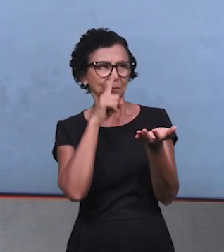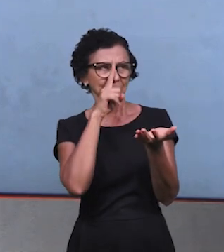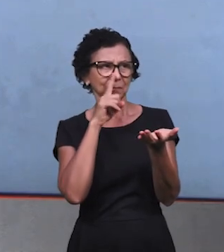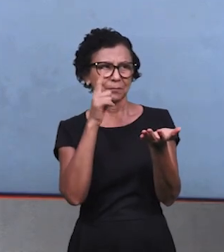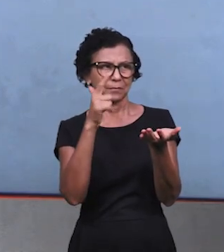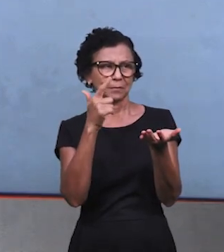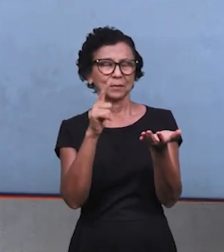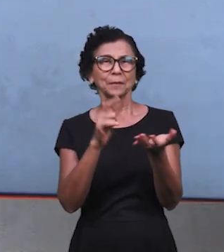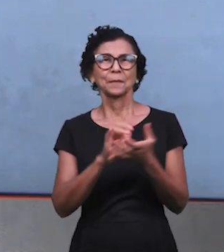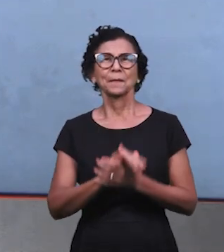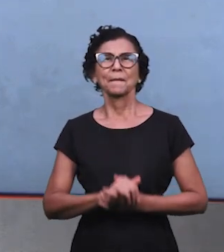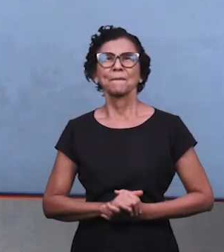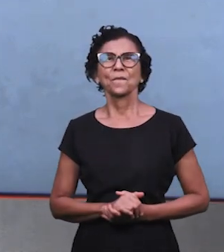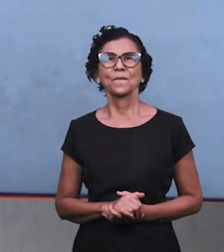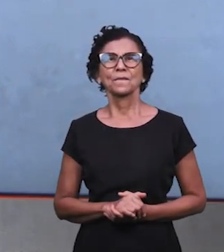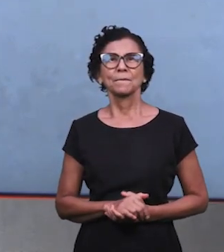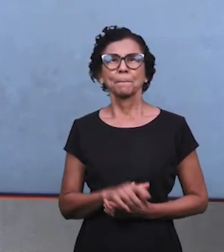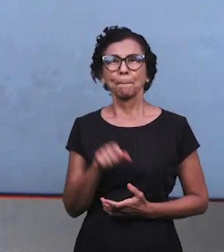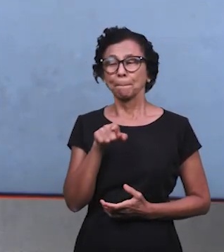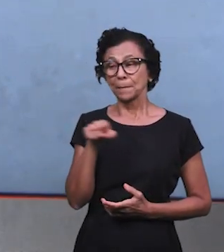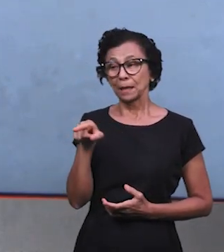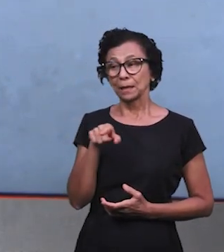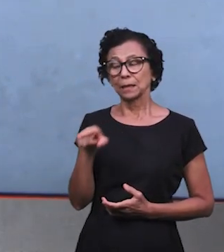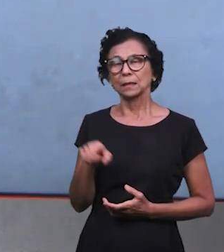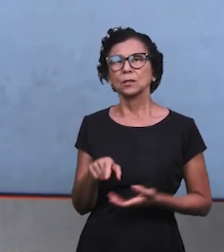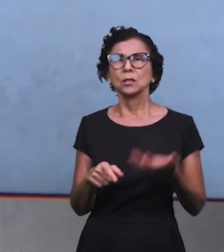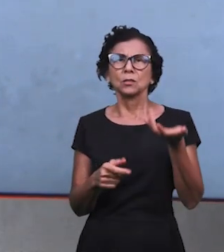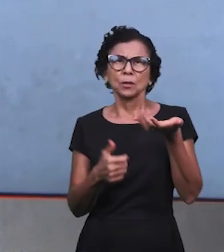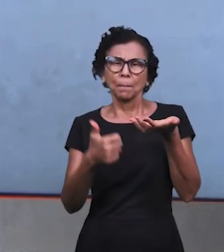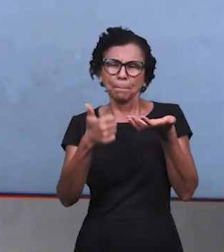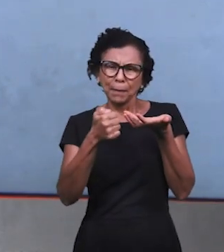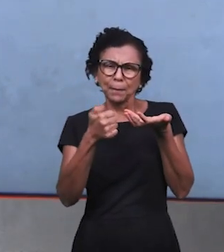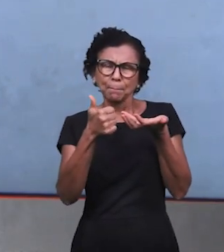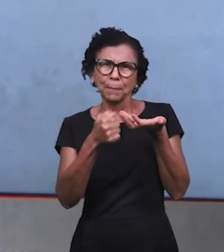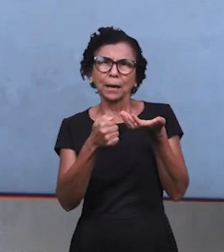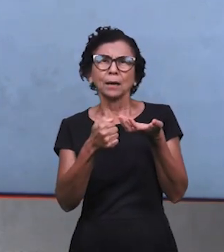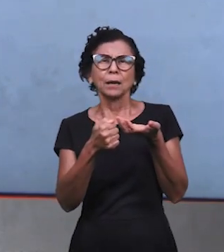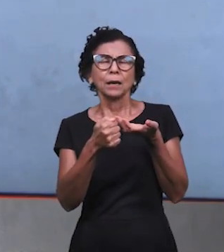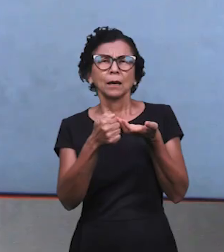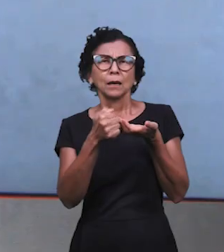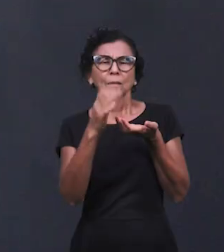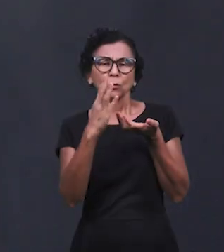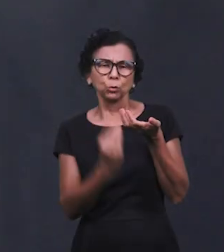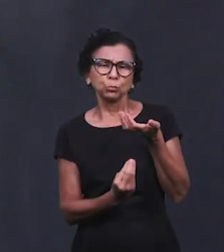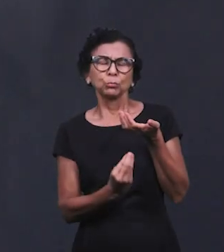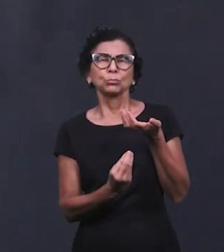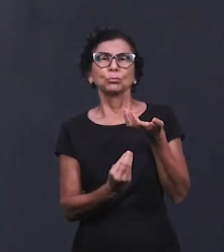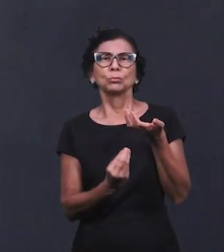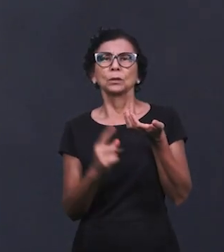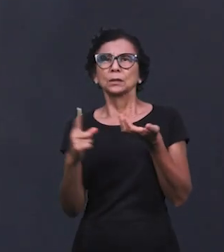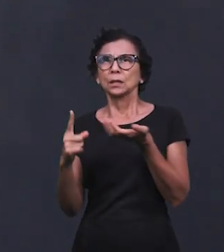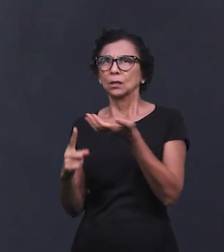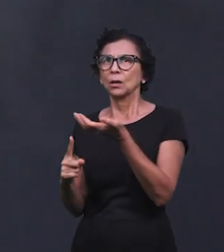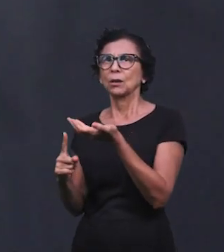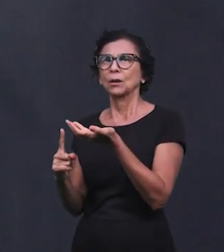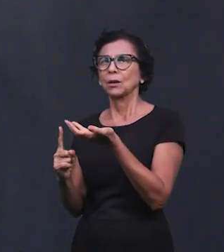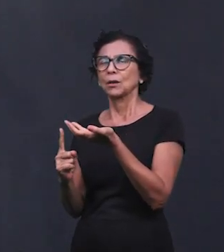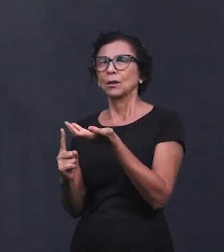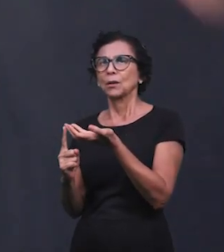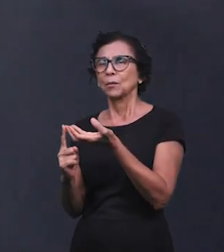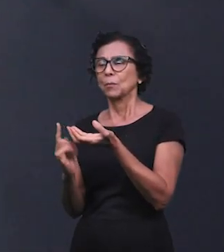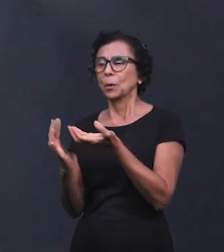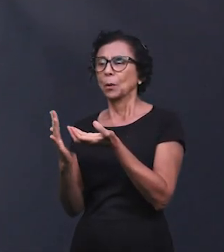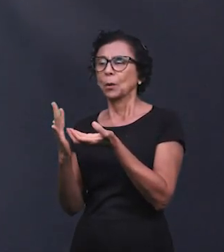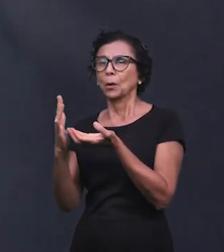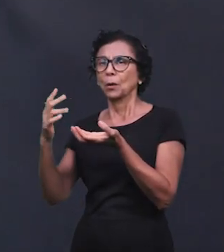perigo. Repara que aquelas ali, ó, a gente acendeu, apagou muito rápido. E olha como essa aí demora, até agora tá funcionando.